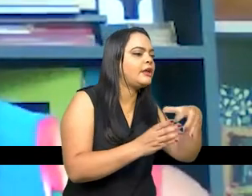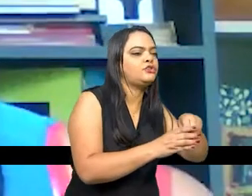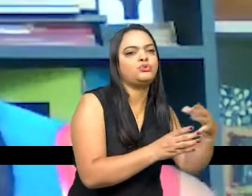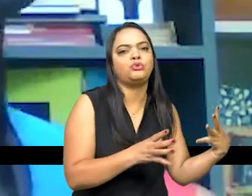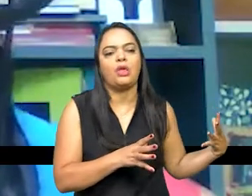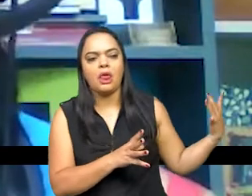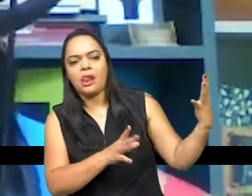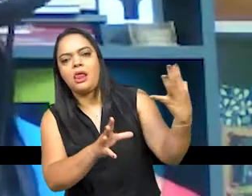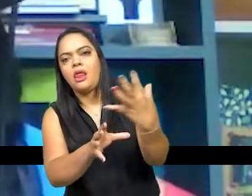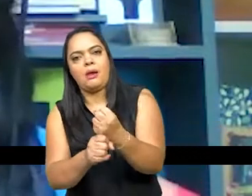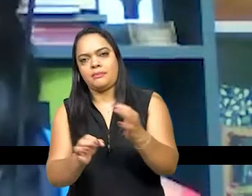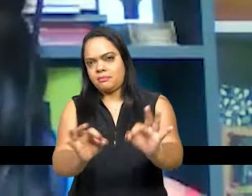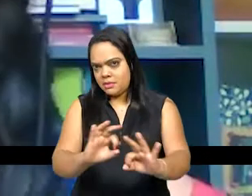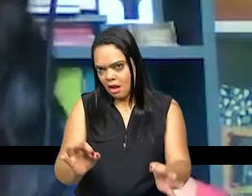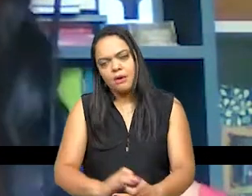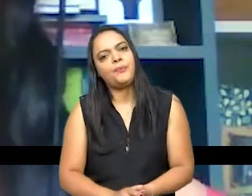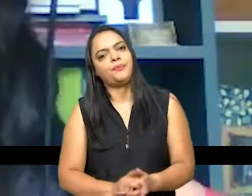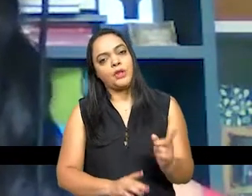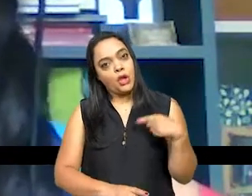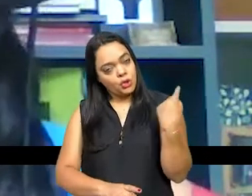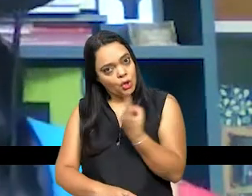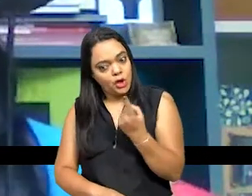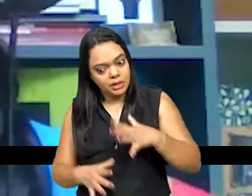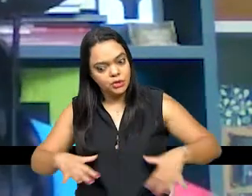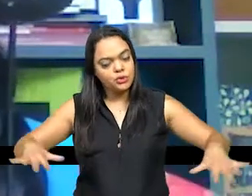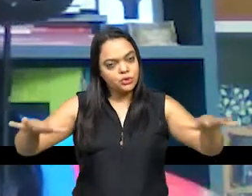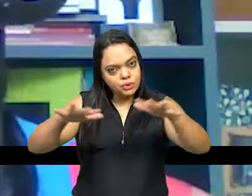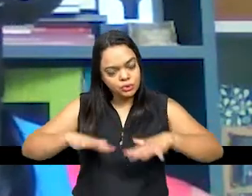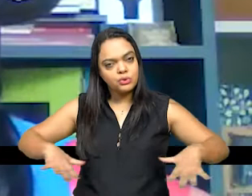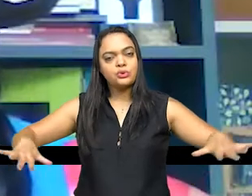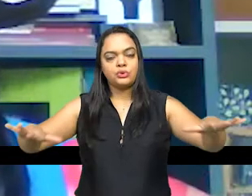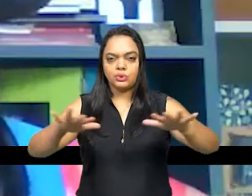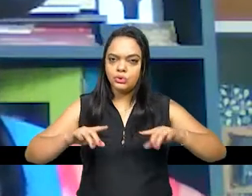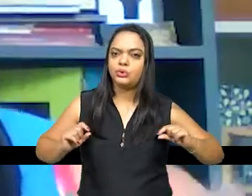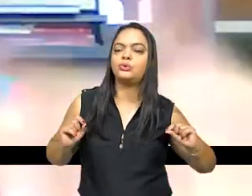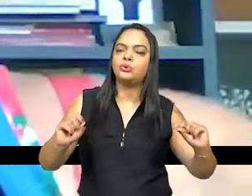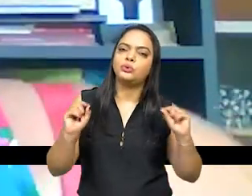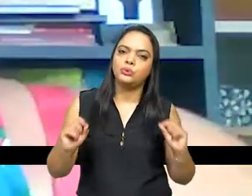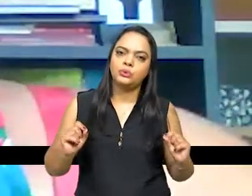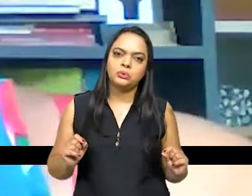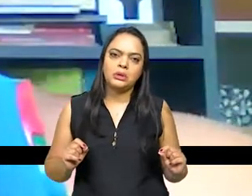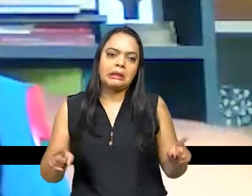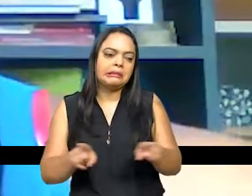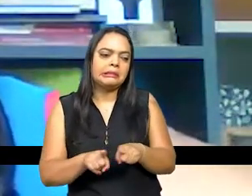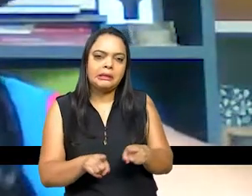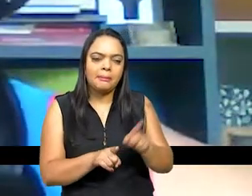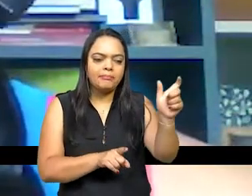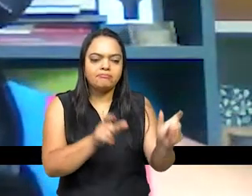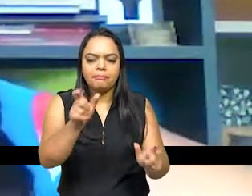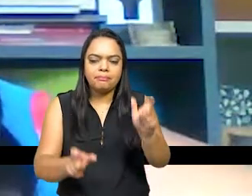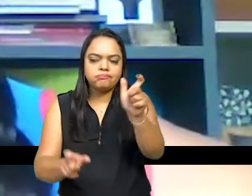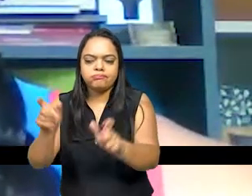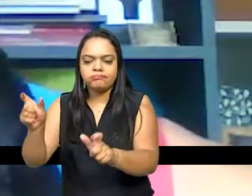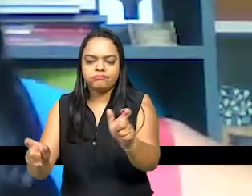não é o resultado dessa soma simples, mas ela também não é o que é a despeito dos seus indivíduos. Então,